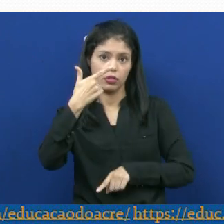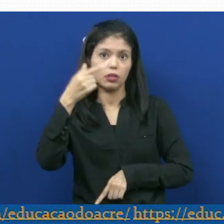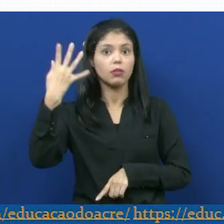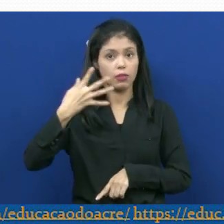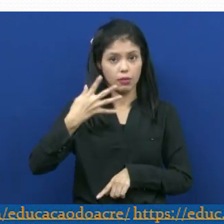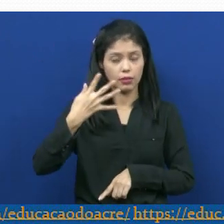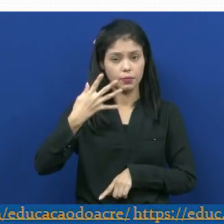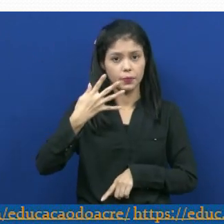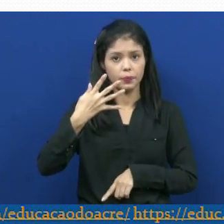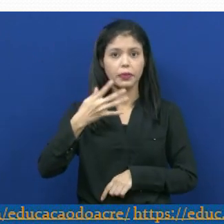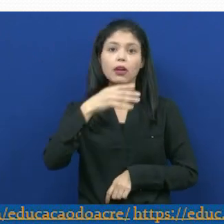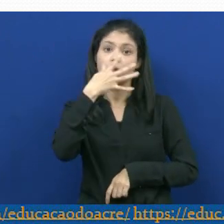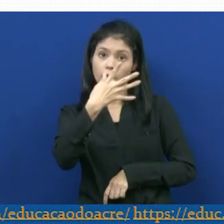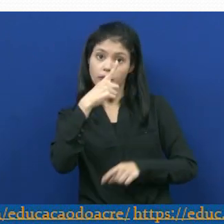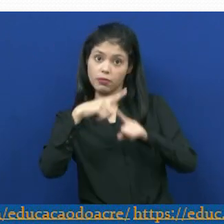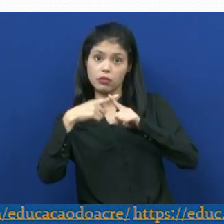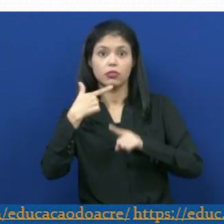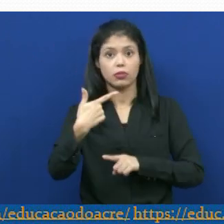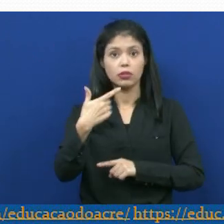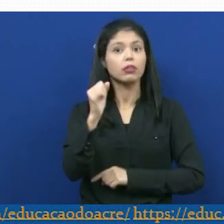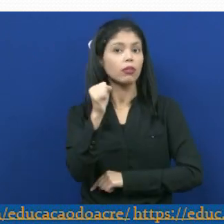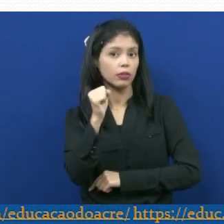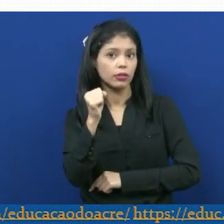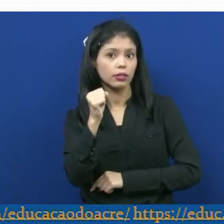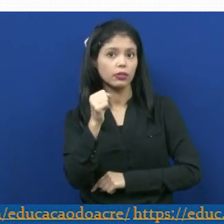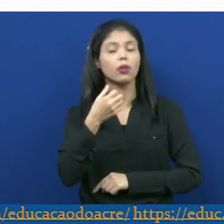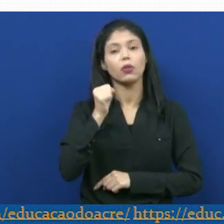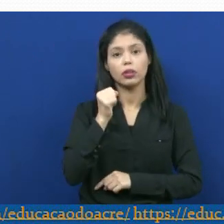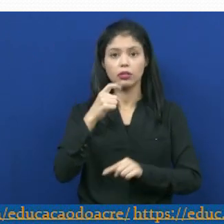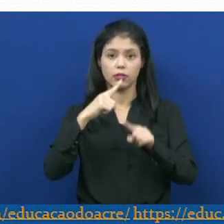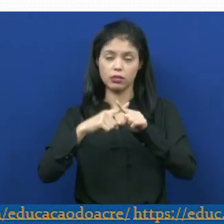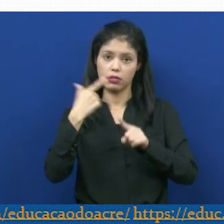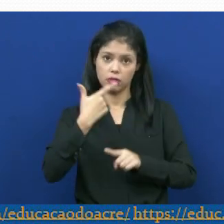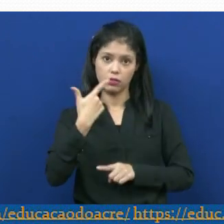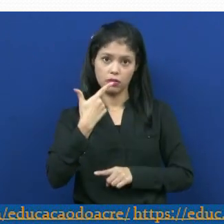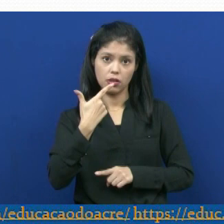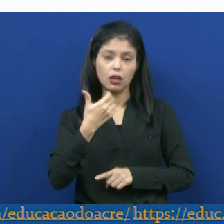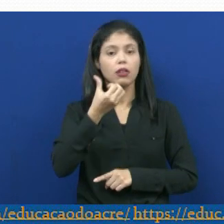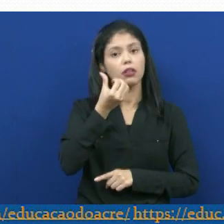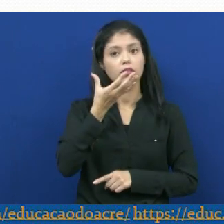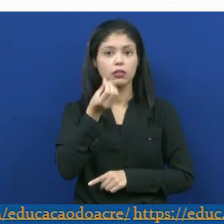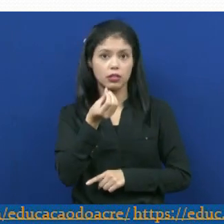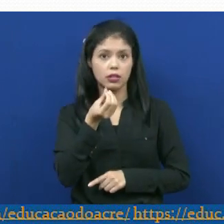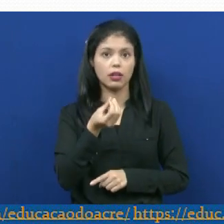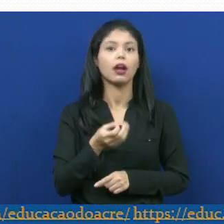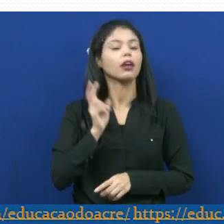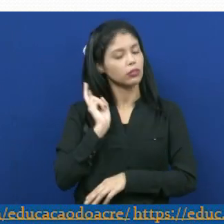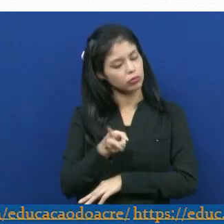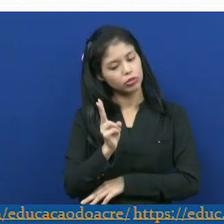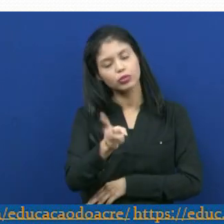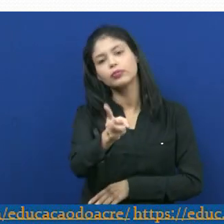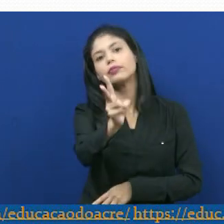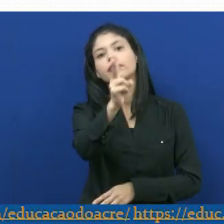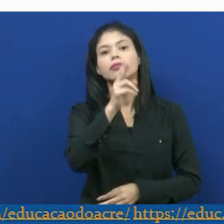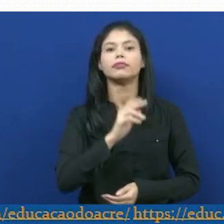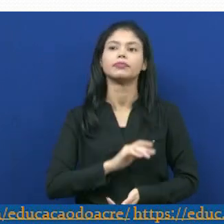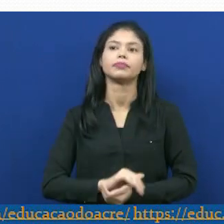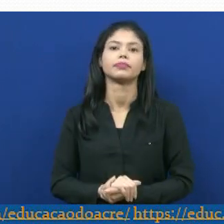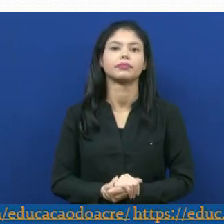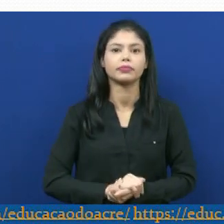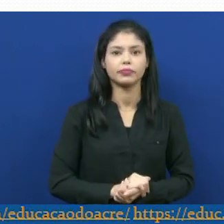igual a 4, 4 vezes 2 igual a 8, 8 vezes 2 igual a 16 e assim